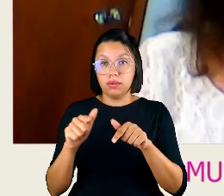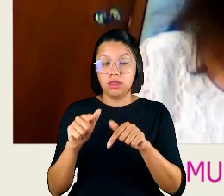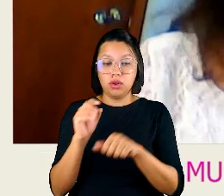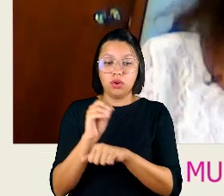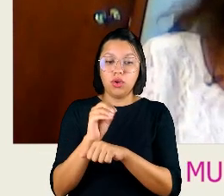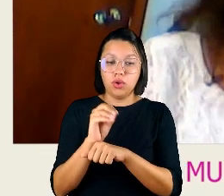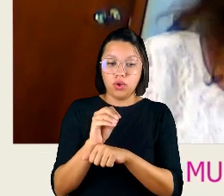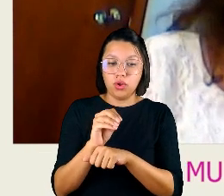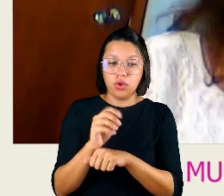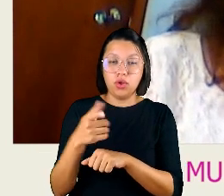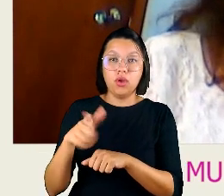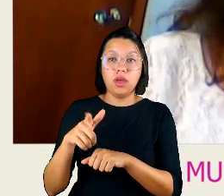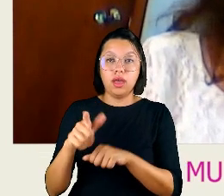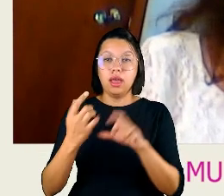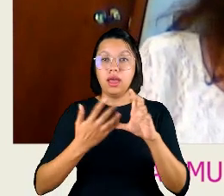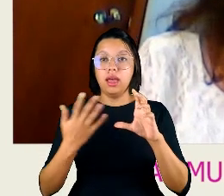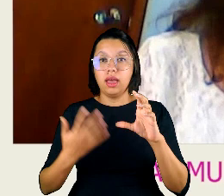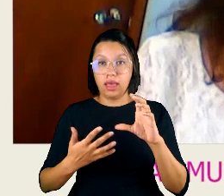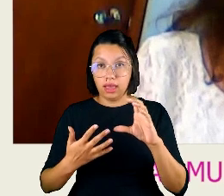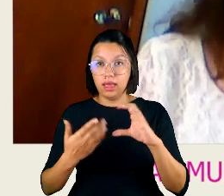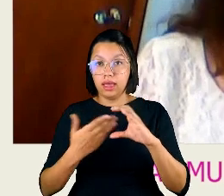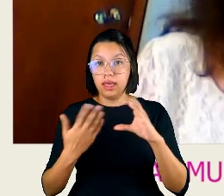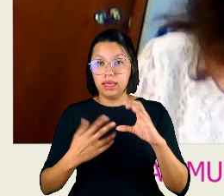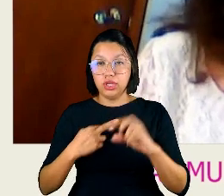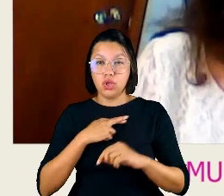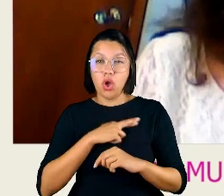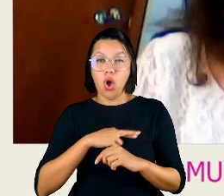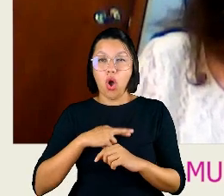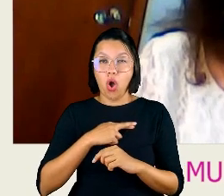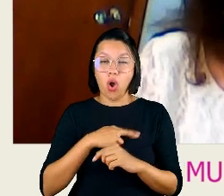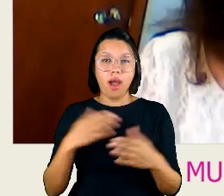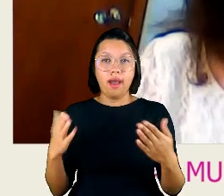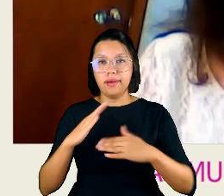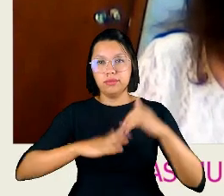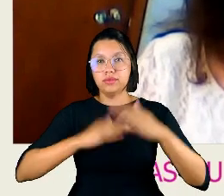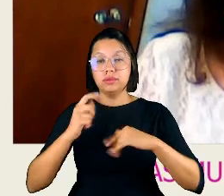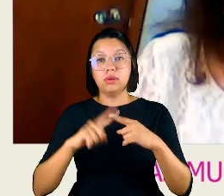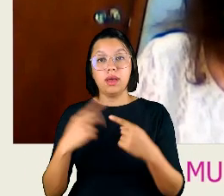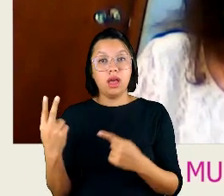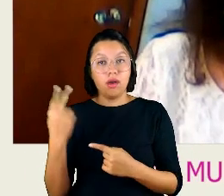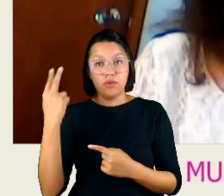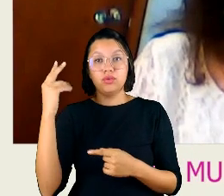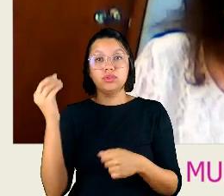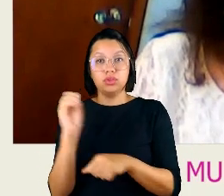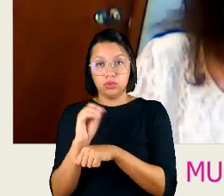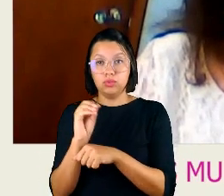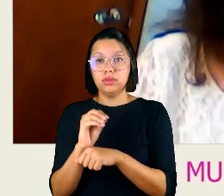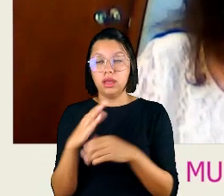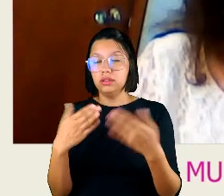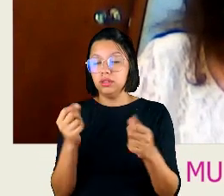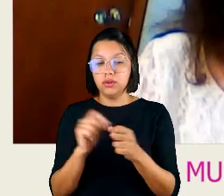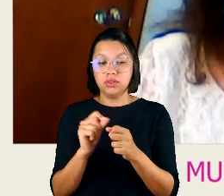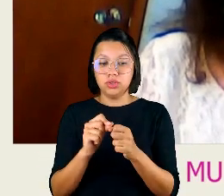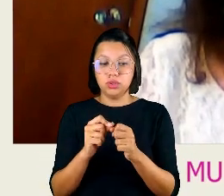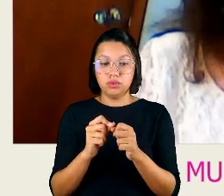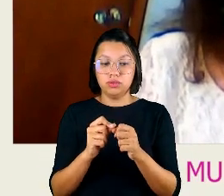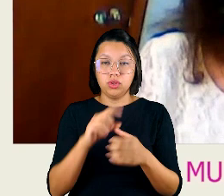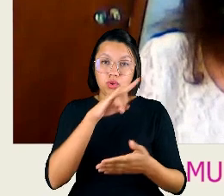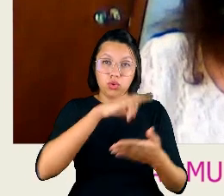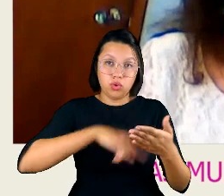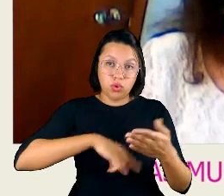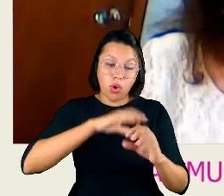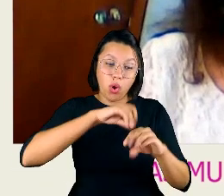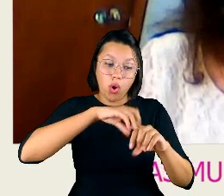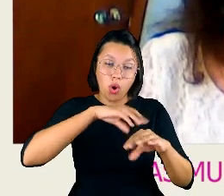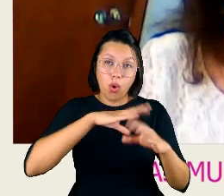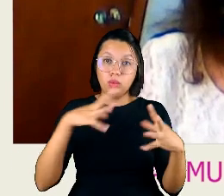estereotipar e sem romantizar essa profissão, mas valorizando também esse cuidado. Então, a gente fez um manual inteiro sobre isso, falando sobre o